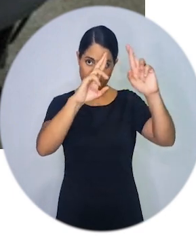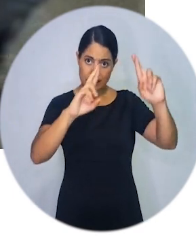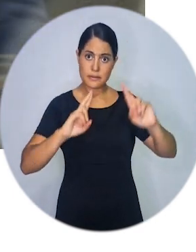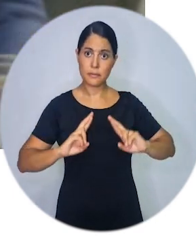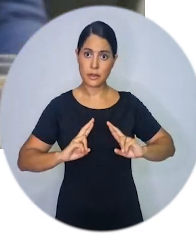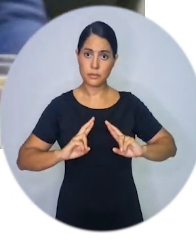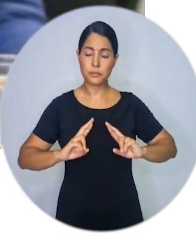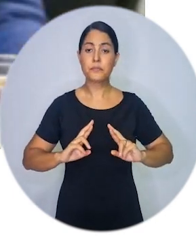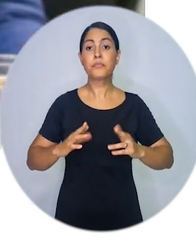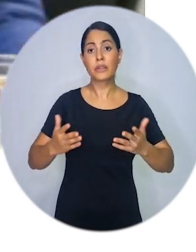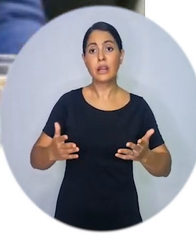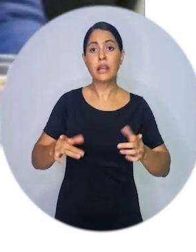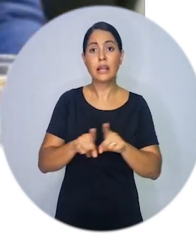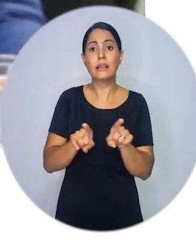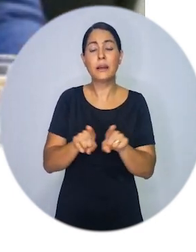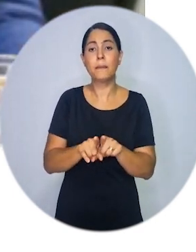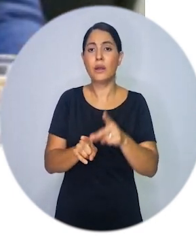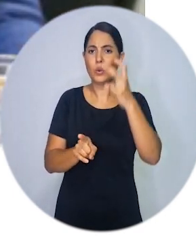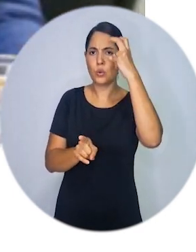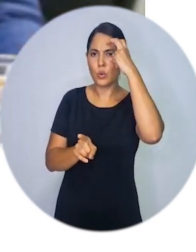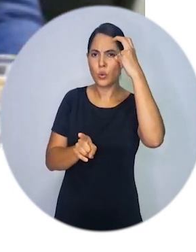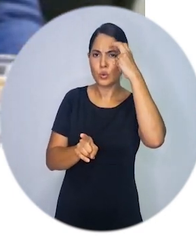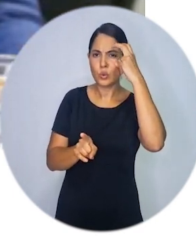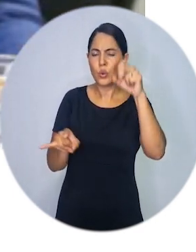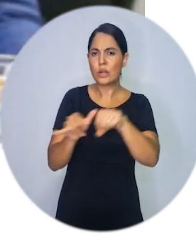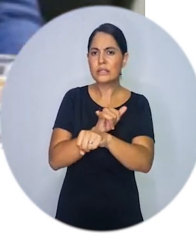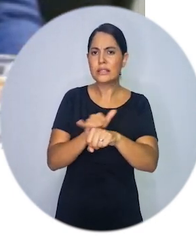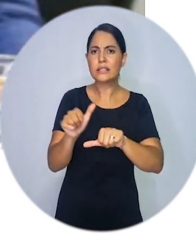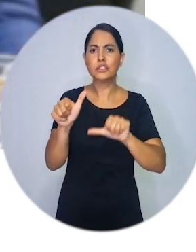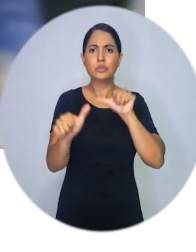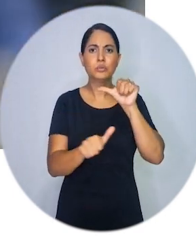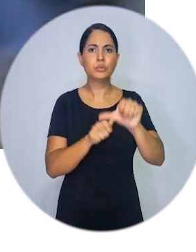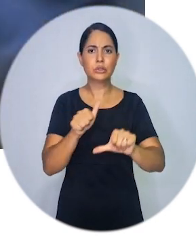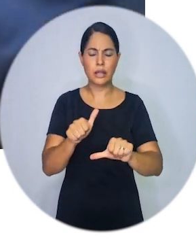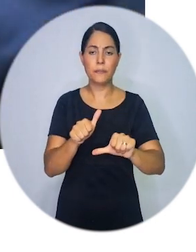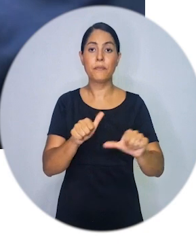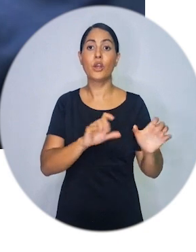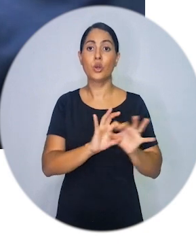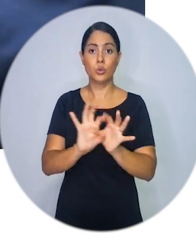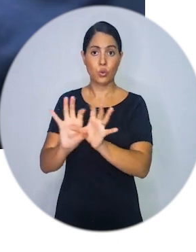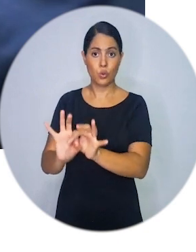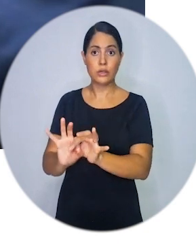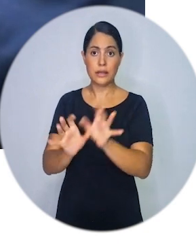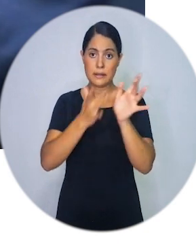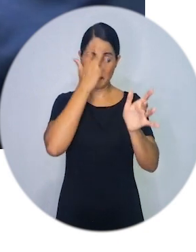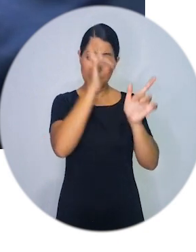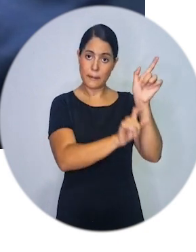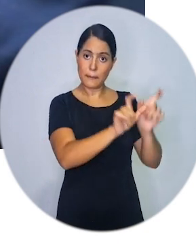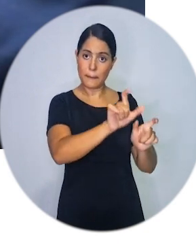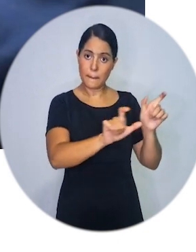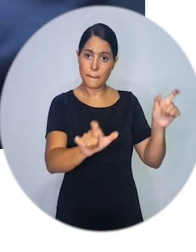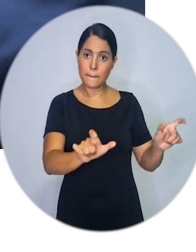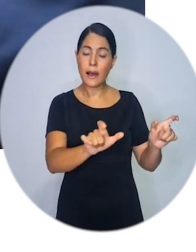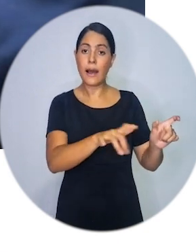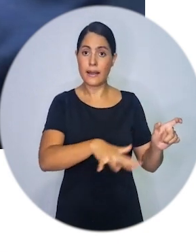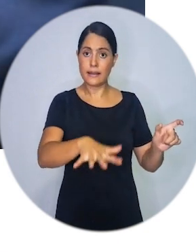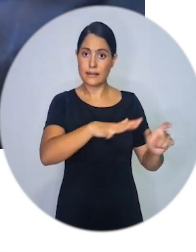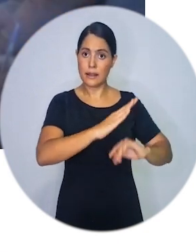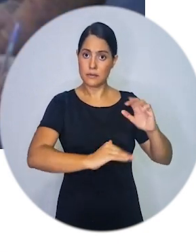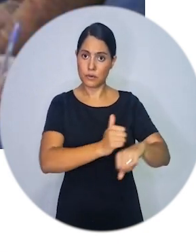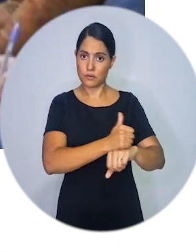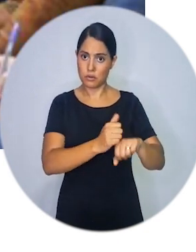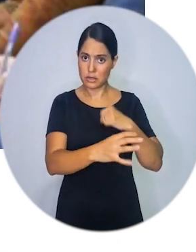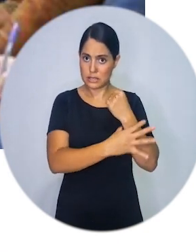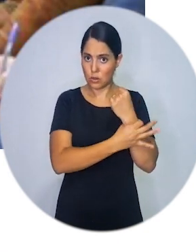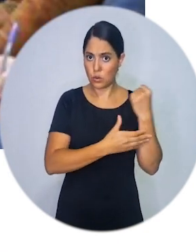às prerrogativas, ir mudando uma cultura e também capacitando os agentes de segurança em relação a prerrogativas